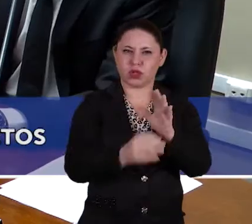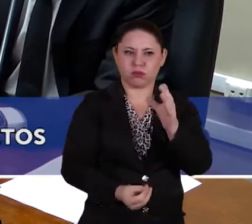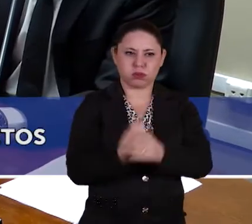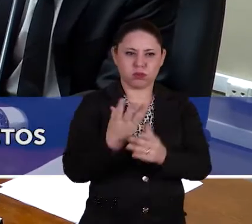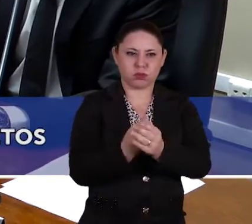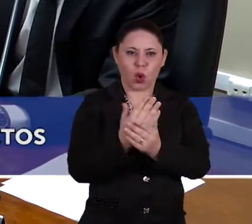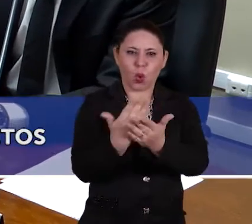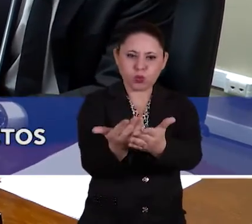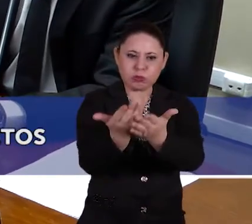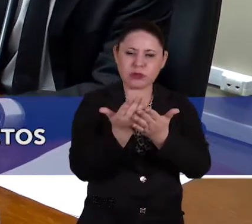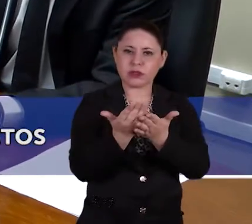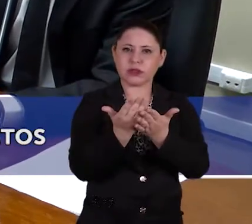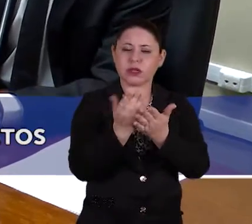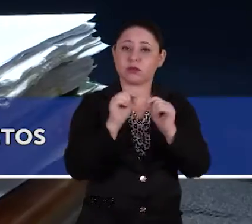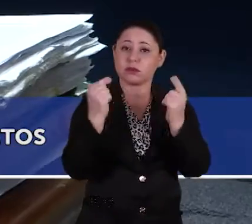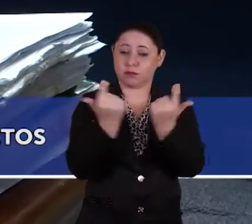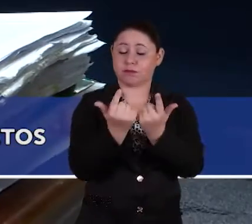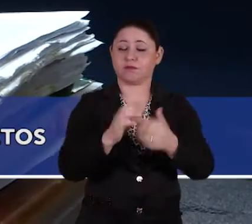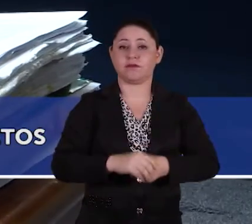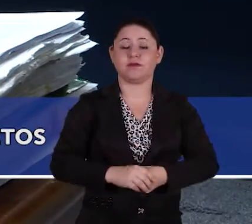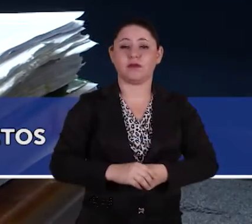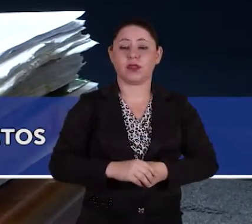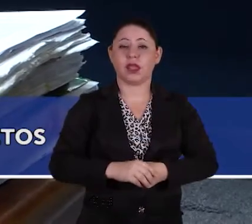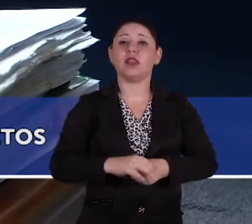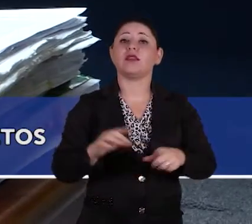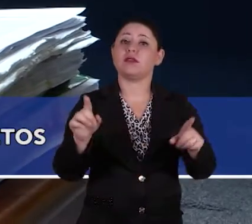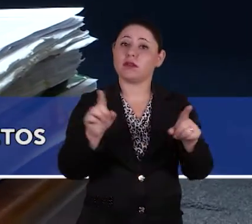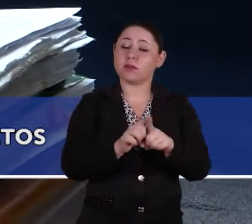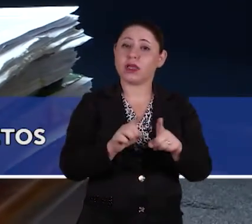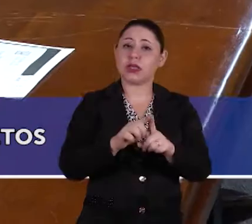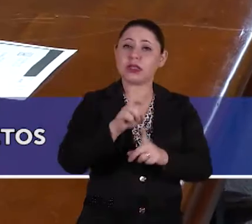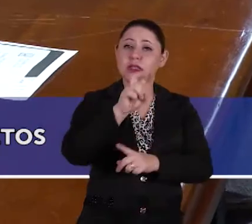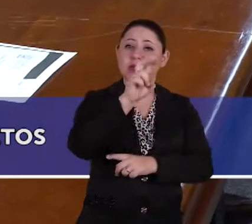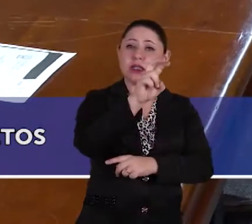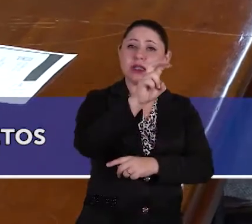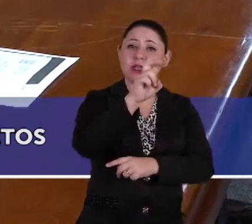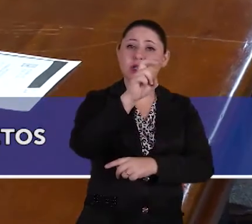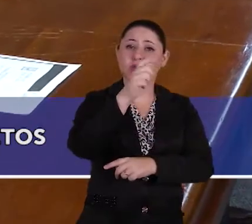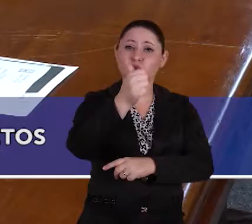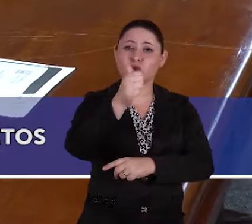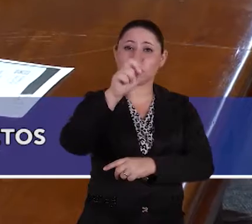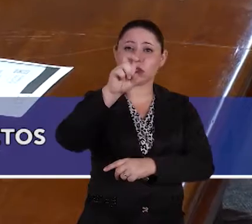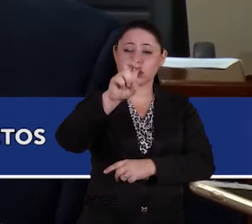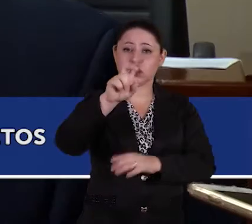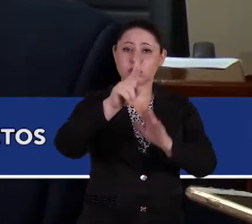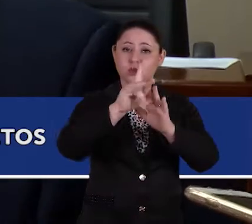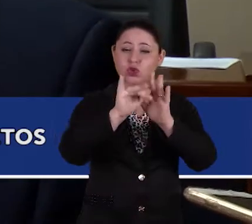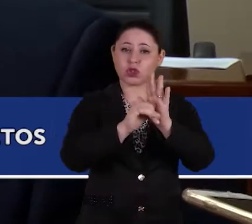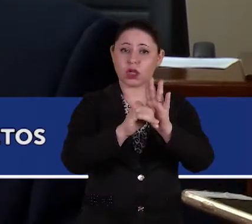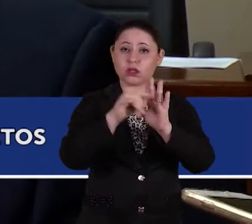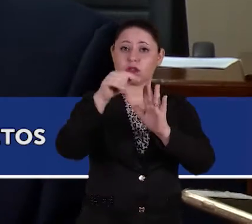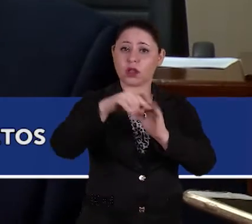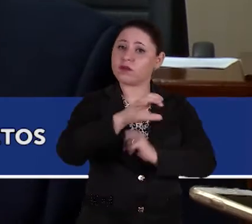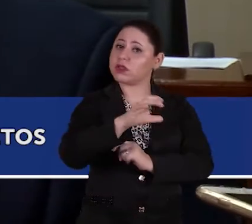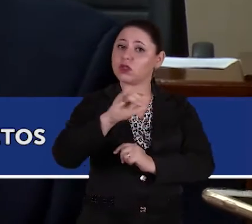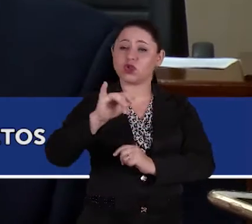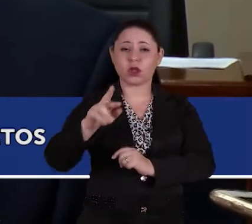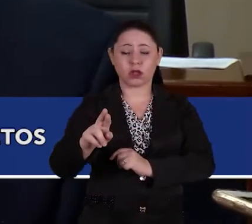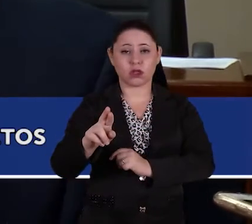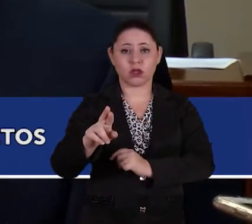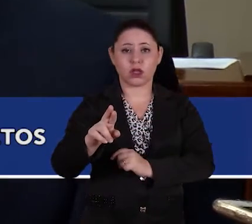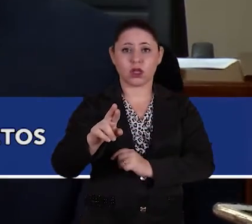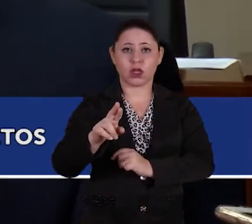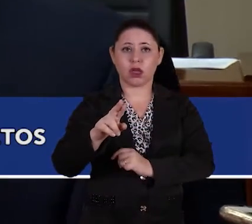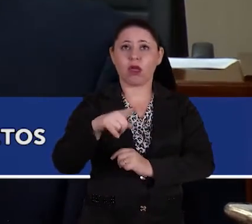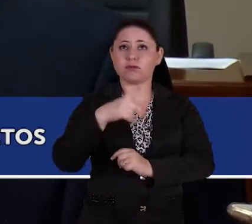projetos que deram entrada nesta casa. De maneira inédita, a comissão avaliou 515 projetos que entraram na Comissão de Constituição e Justiça, ou